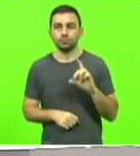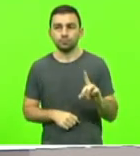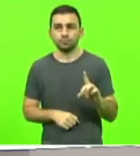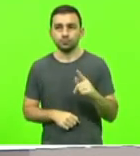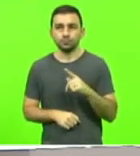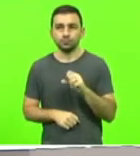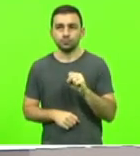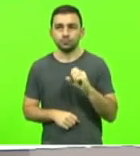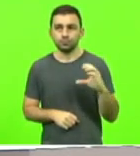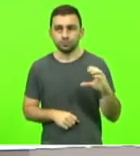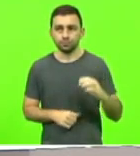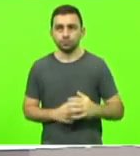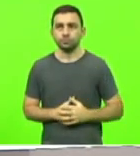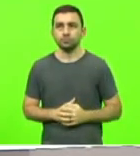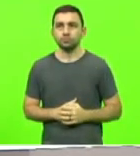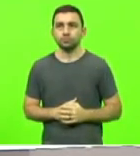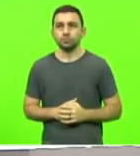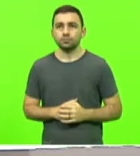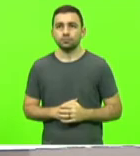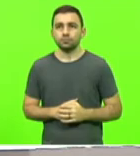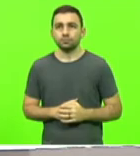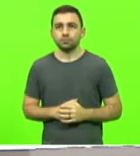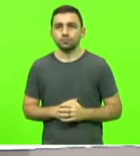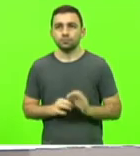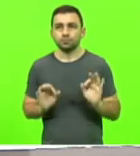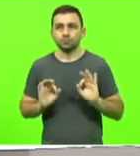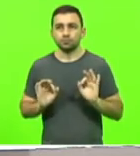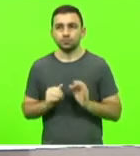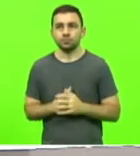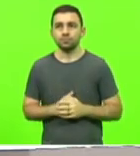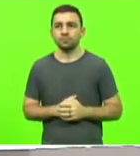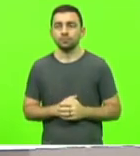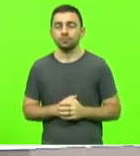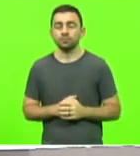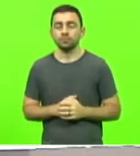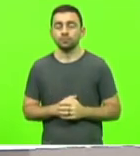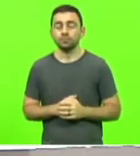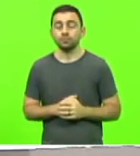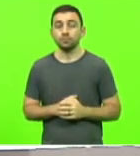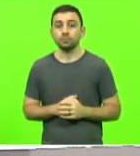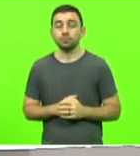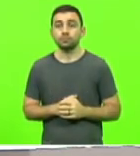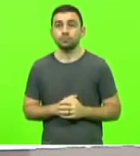PSD-PSC. Alguém vai fazer uso da palavra?